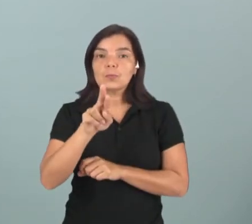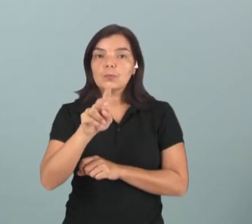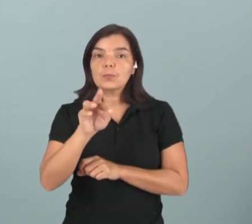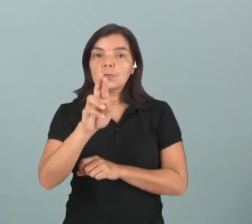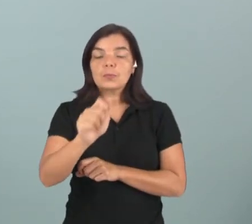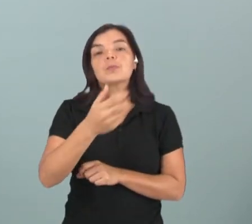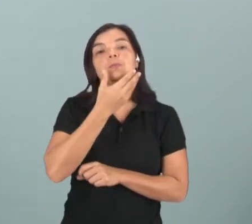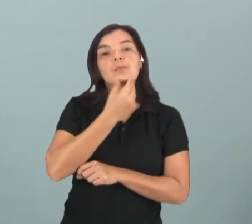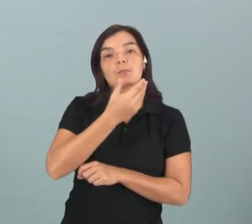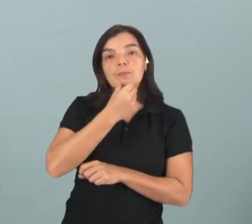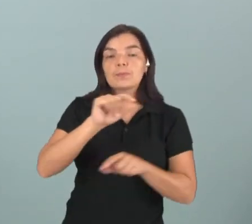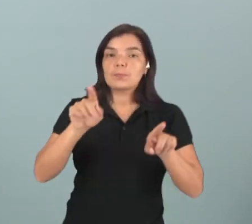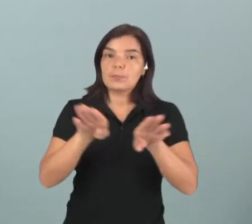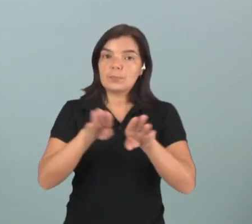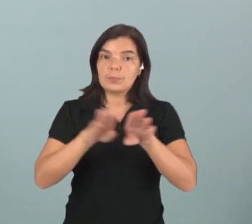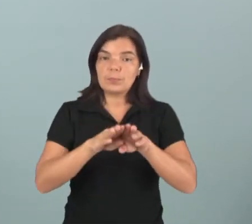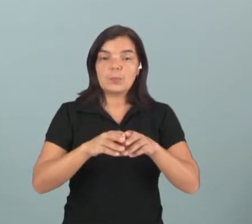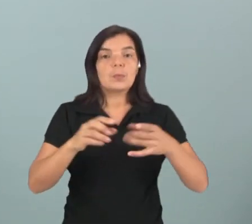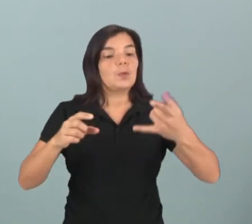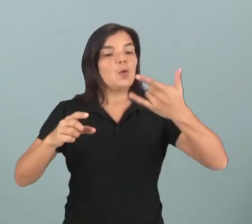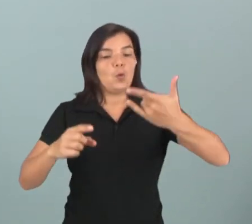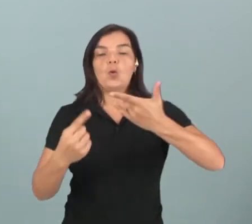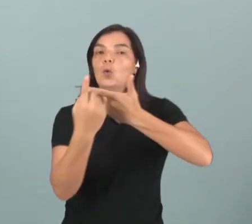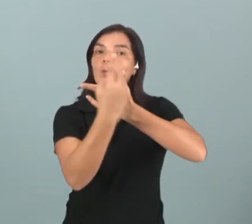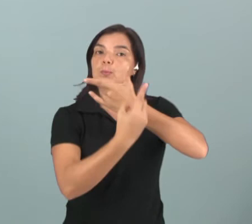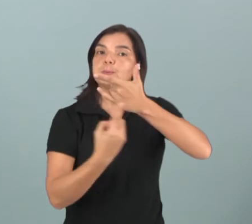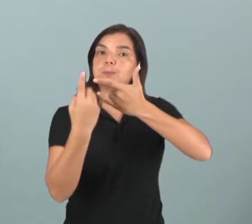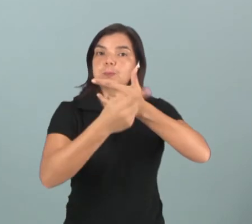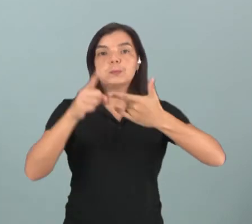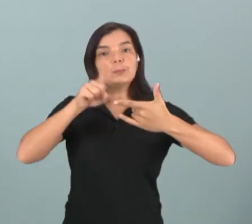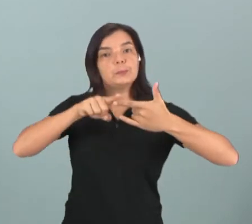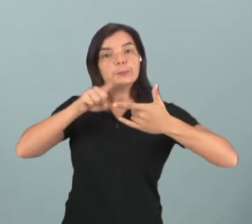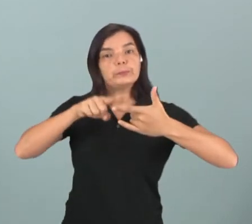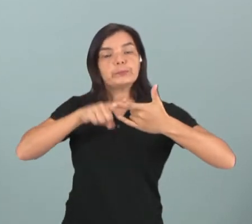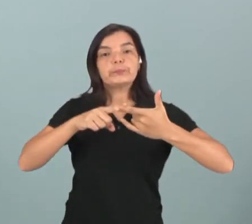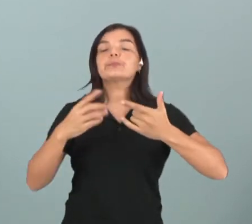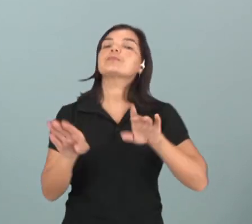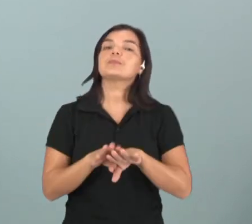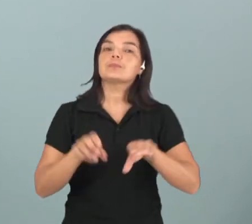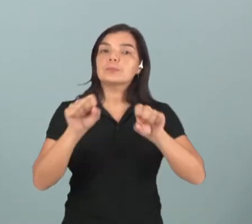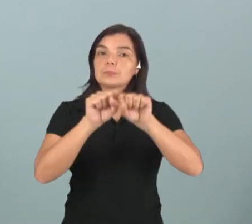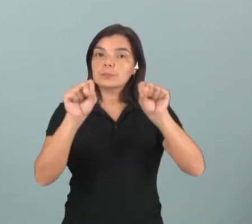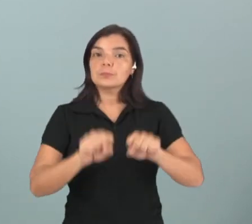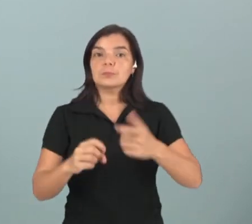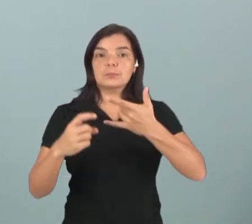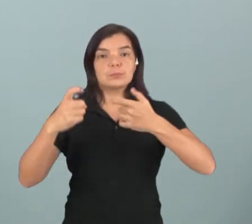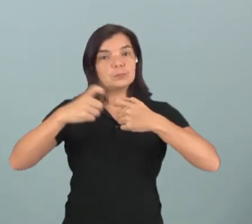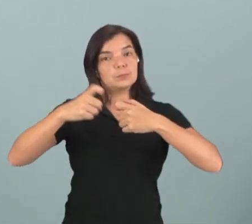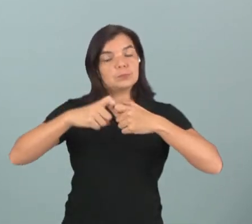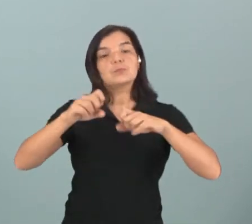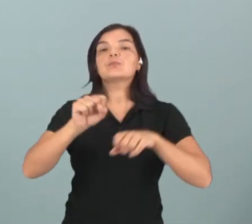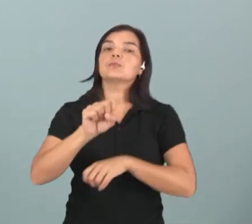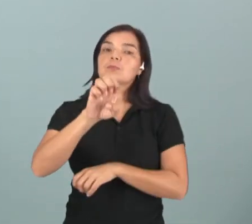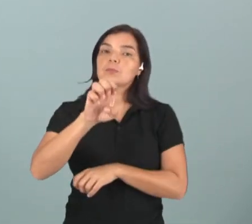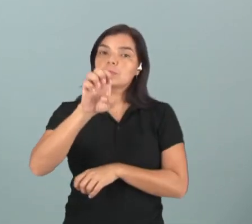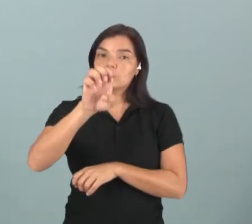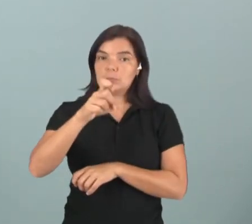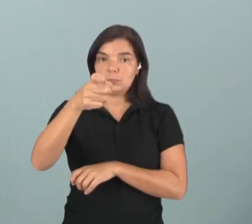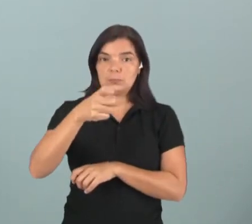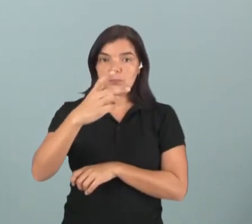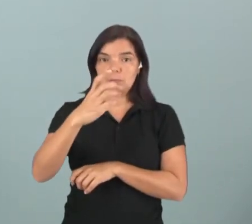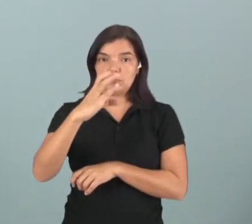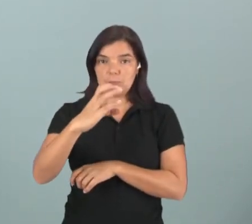ela serve tanto para o sistema reprodutor masculino, como ela também vai servir para o sistema excretor relacionado